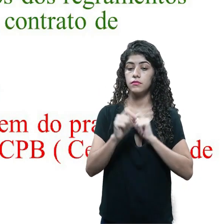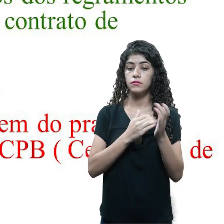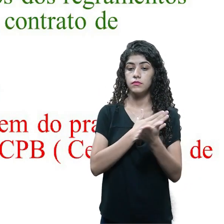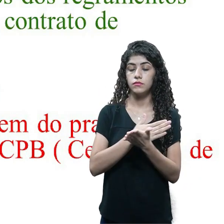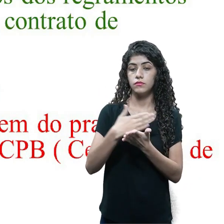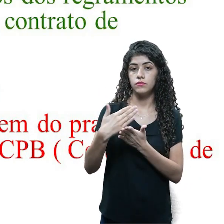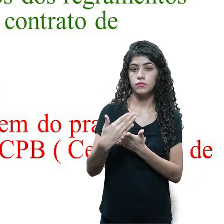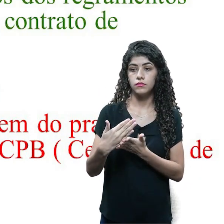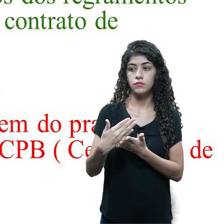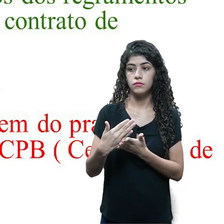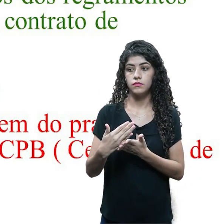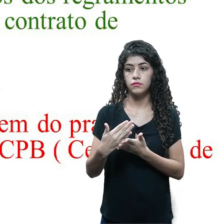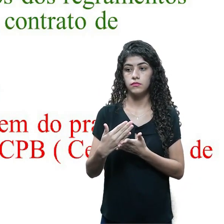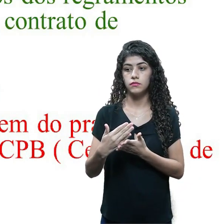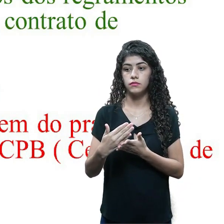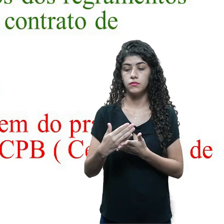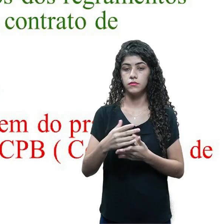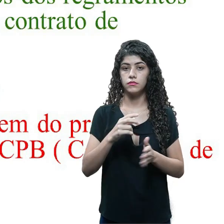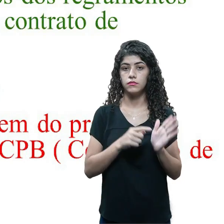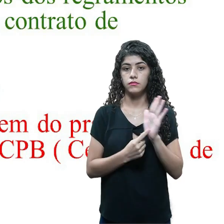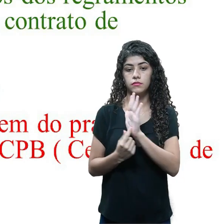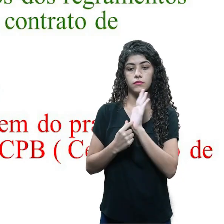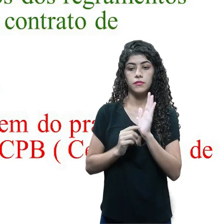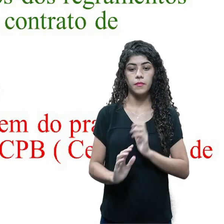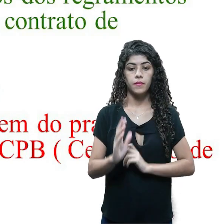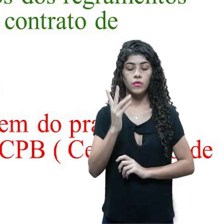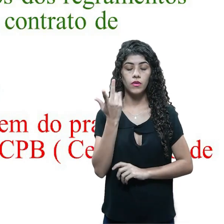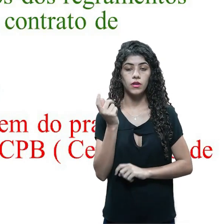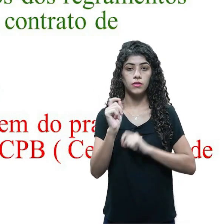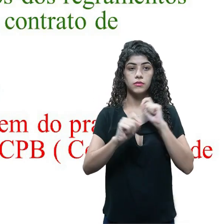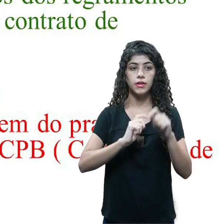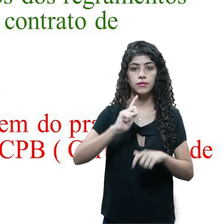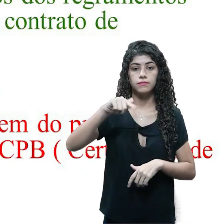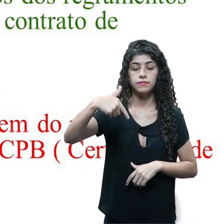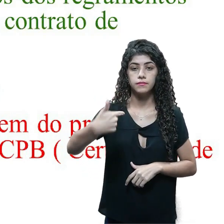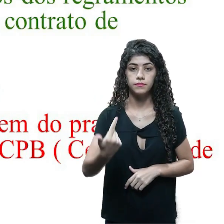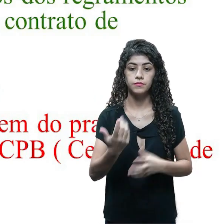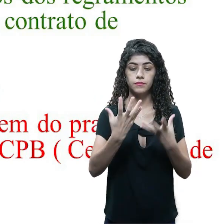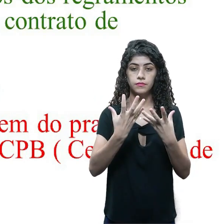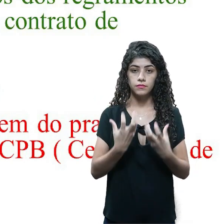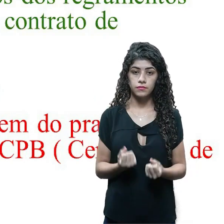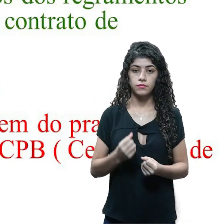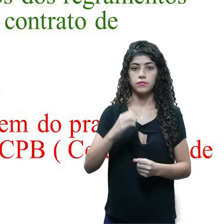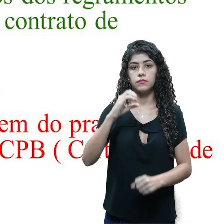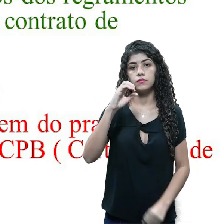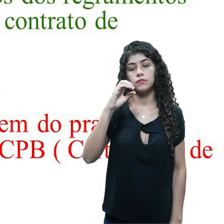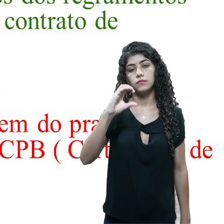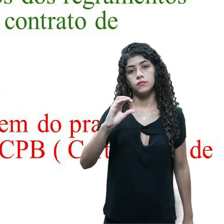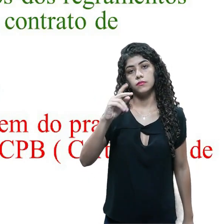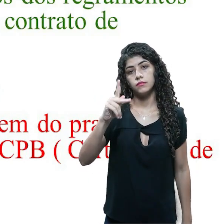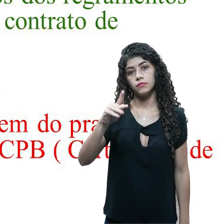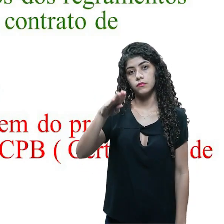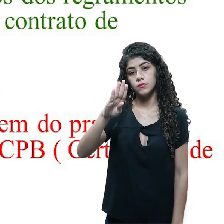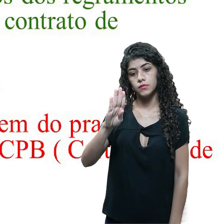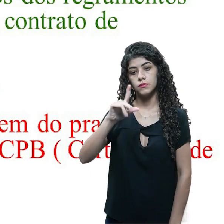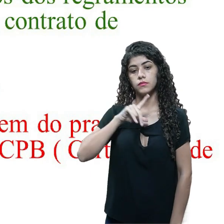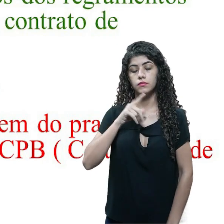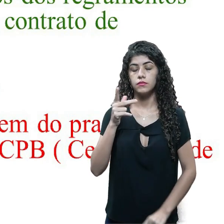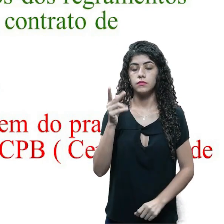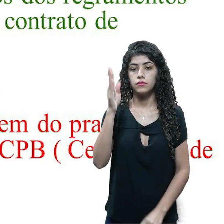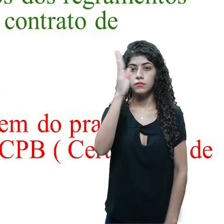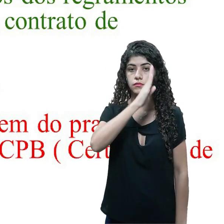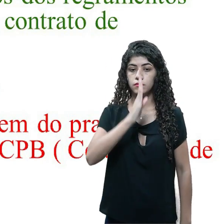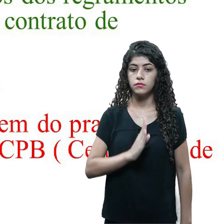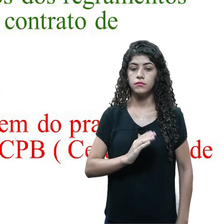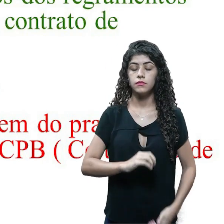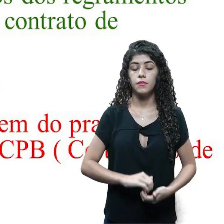Lembre-se, para o FSA, o início da contagem do prazo para a prestação de contas ocorre após a emissão do CPB, Certificado